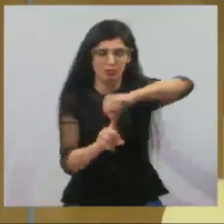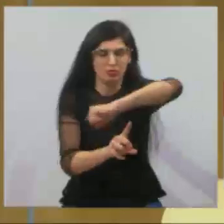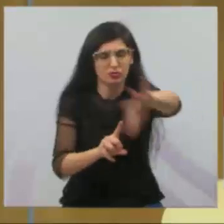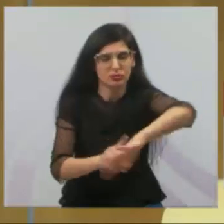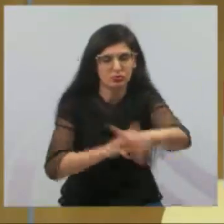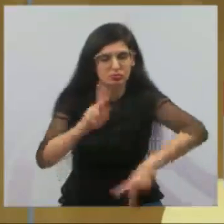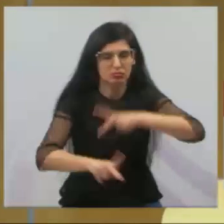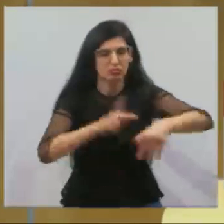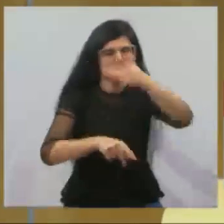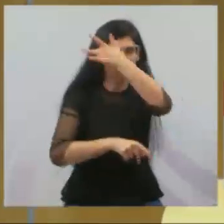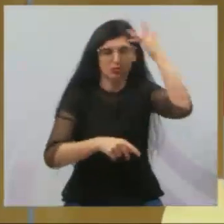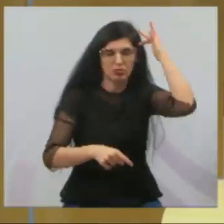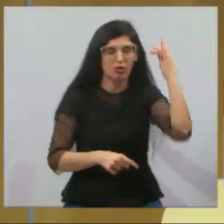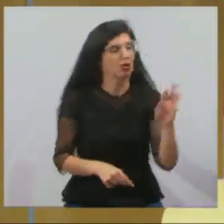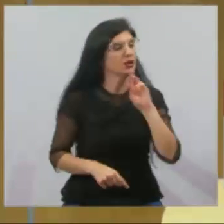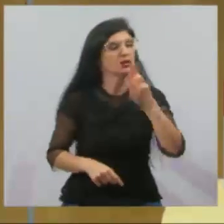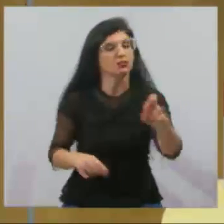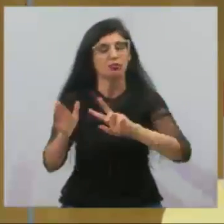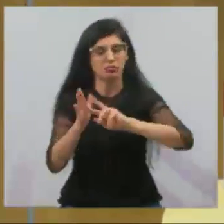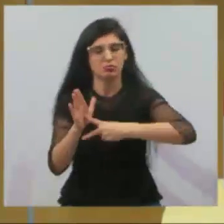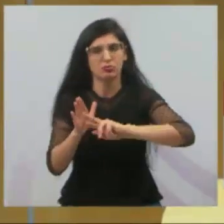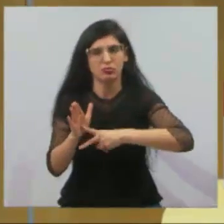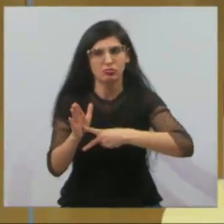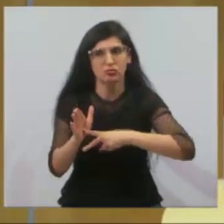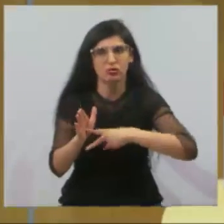resposta ao sindicato, que